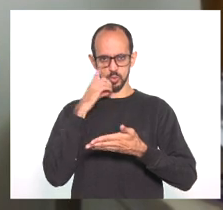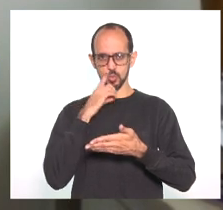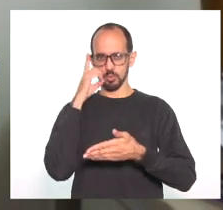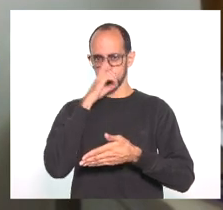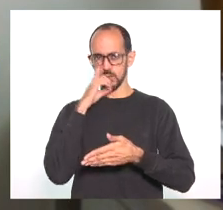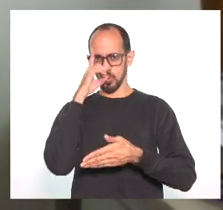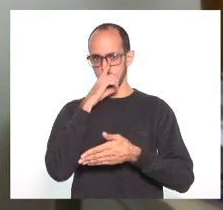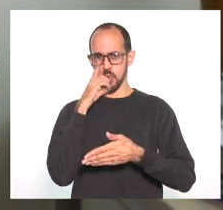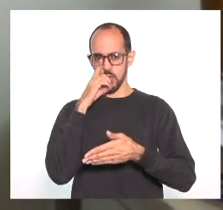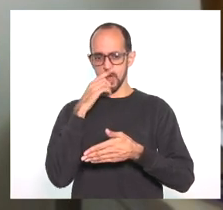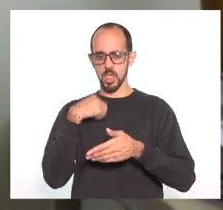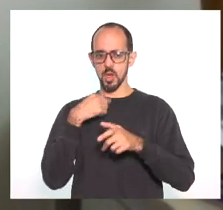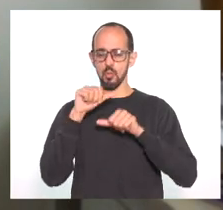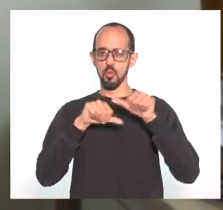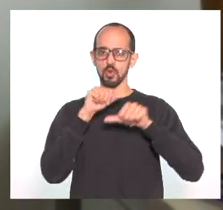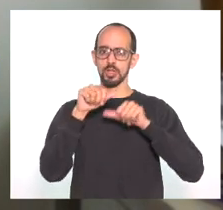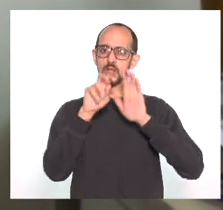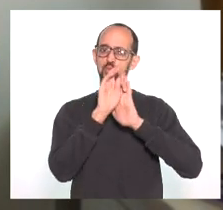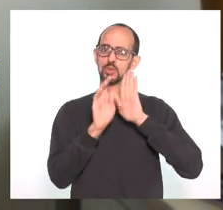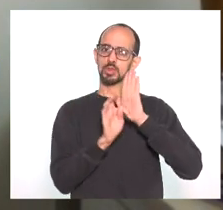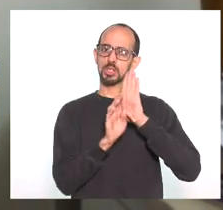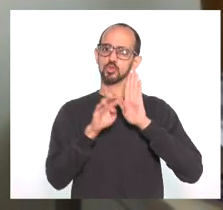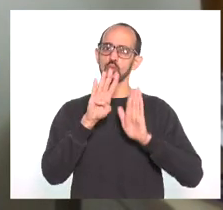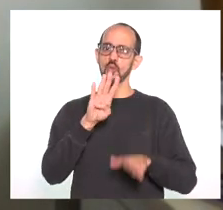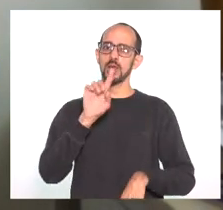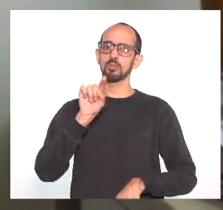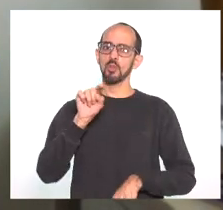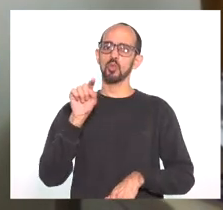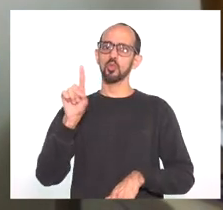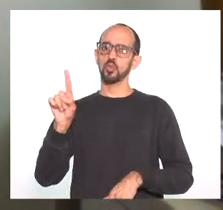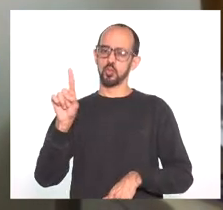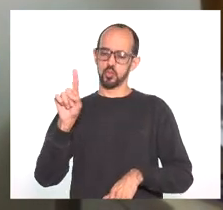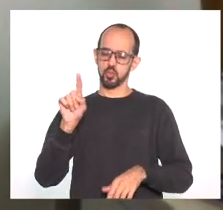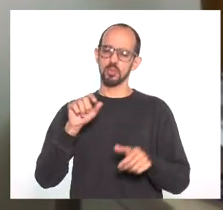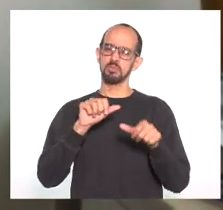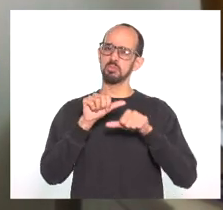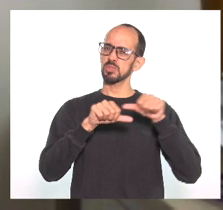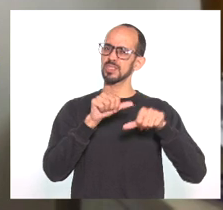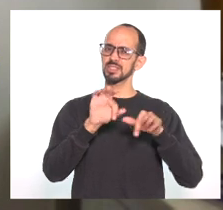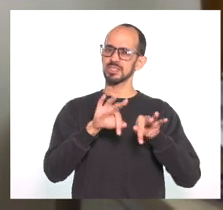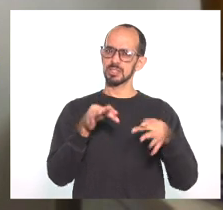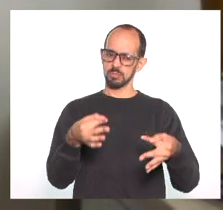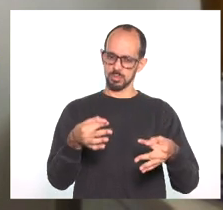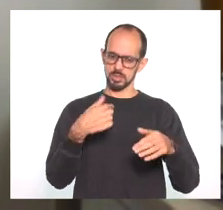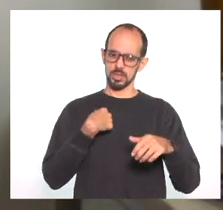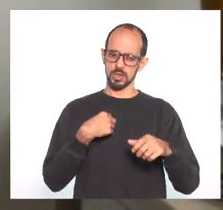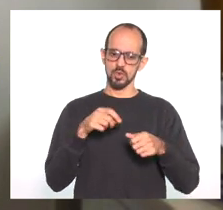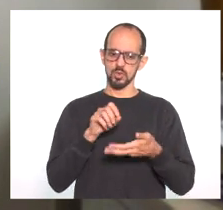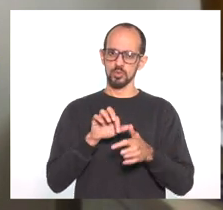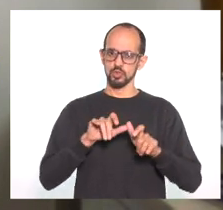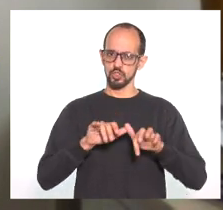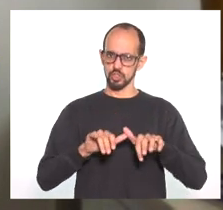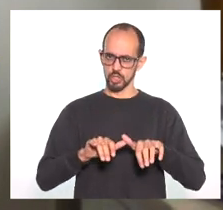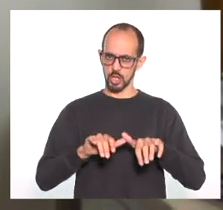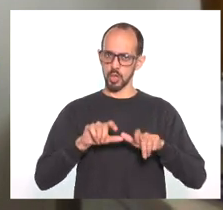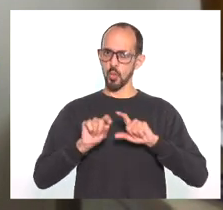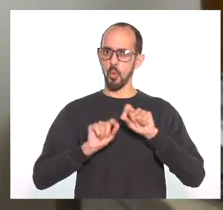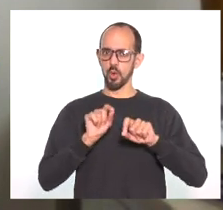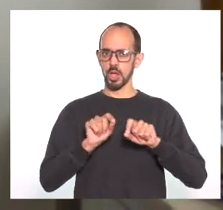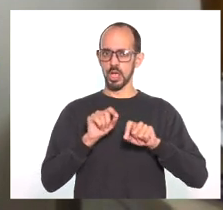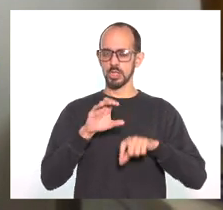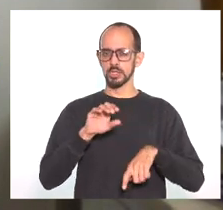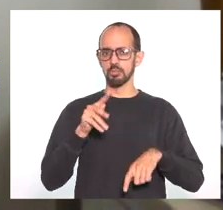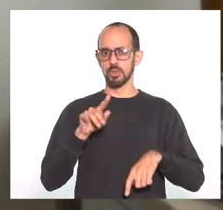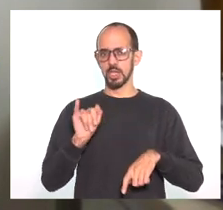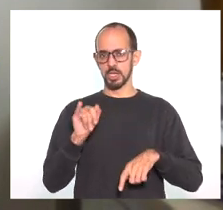do item 4.1. E uma mudança muito curta. Escrevi o seguinte: a CPI tem como